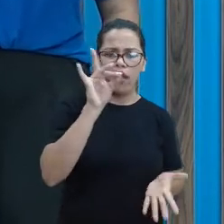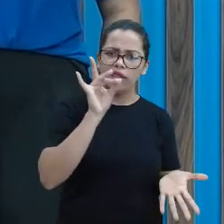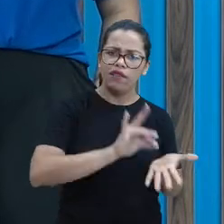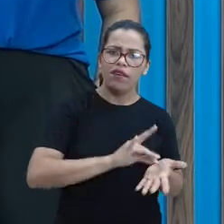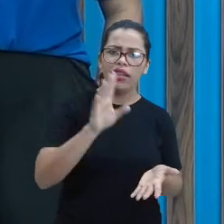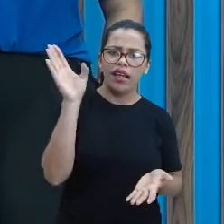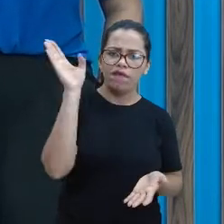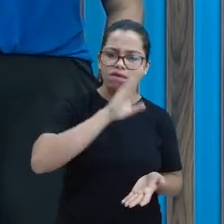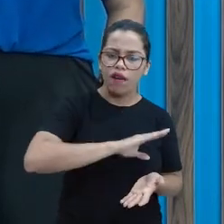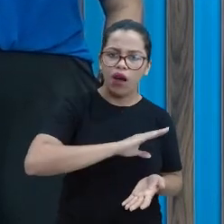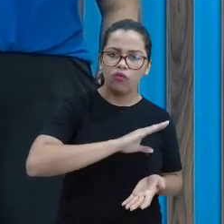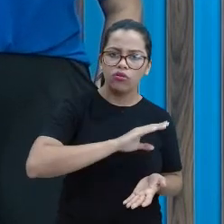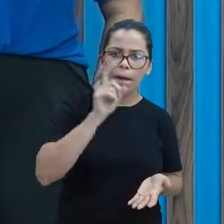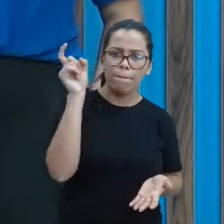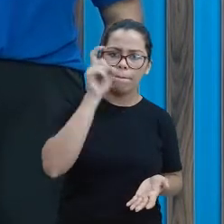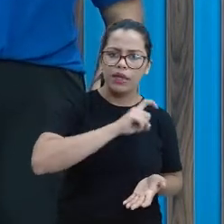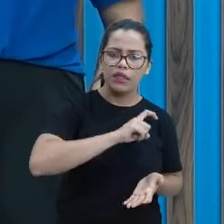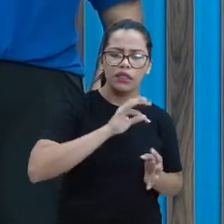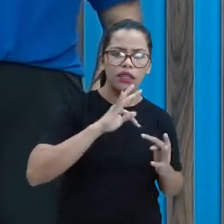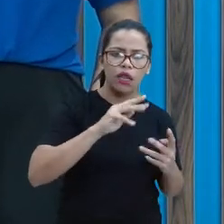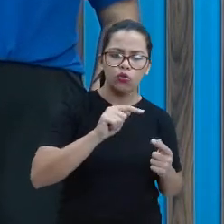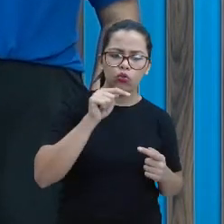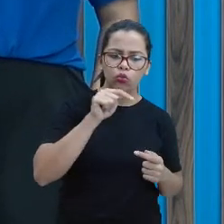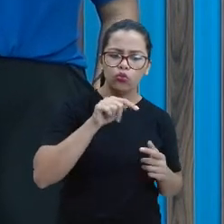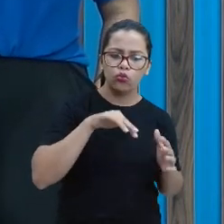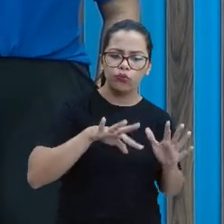Elas são mentiras? Ficção é mentira?